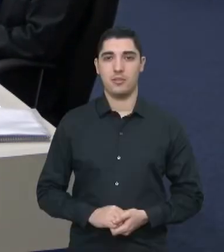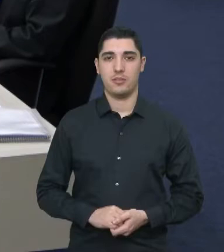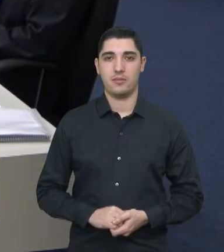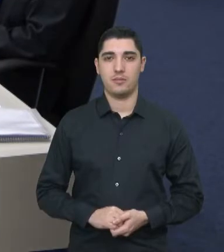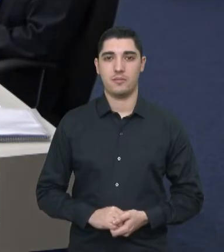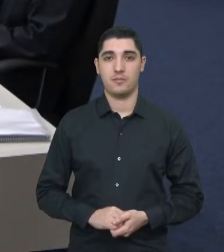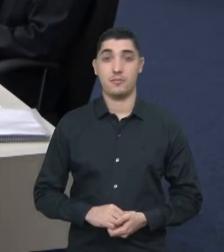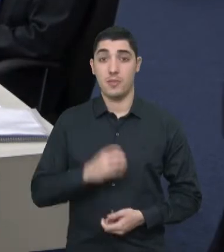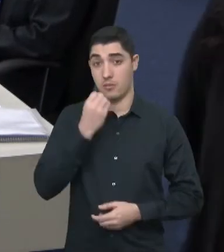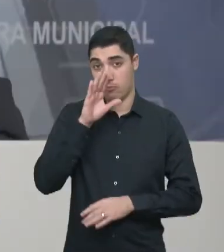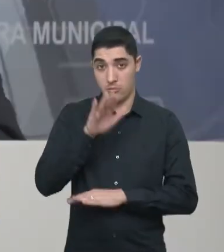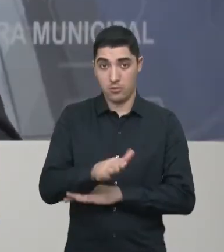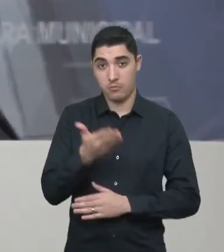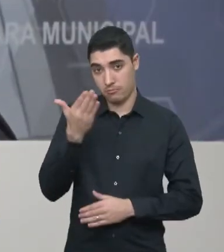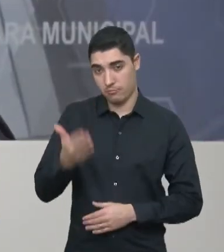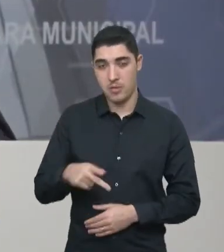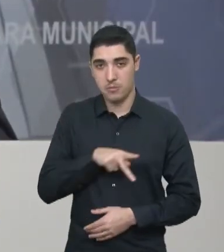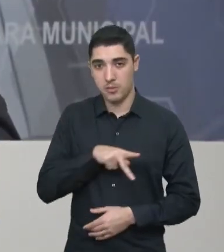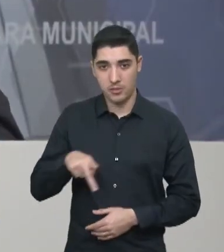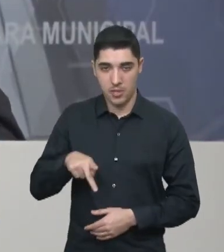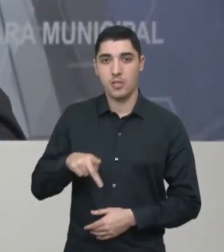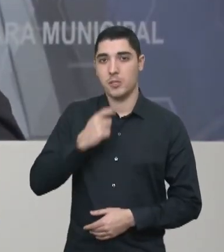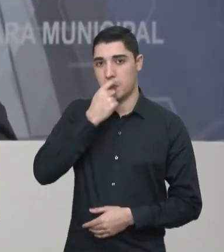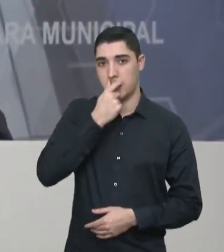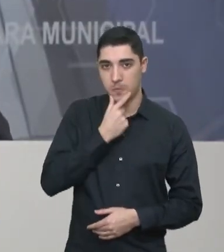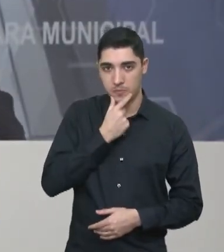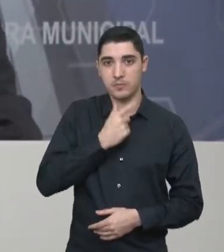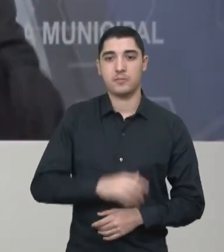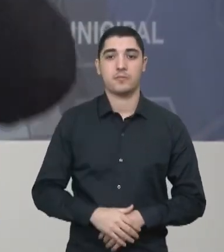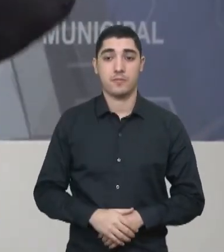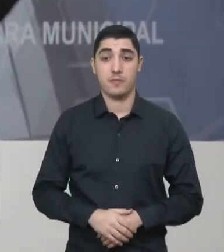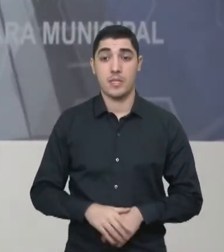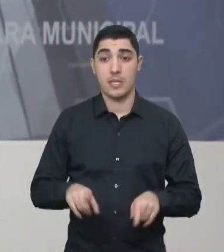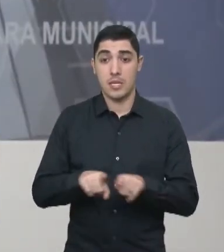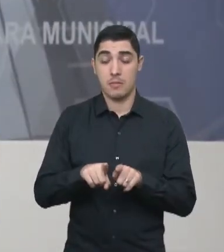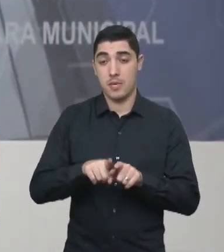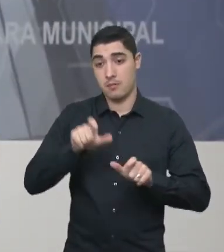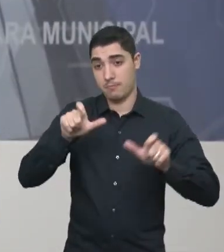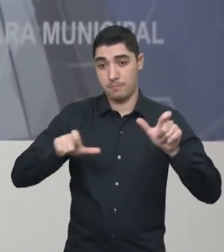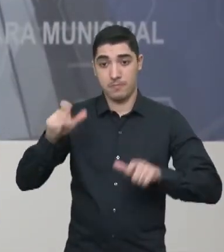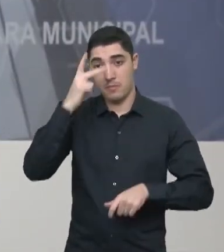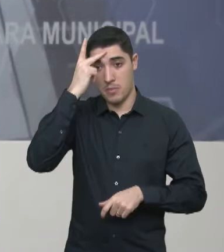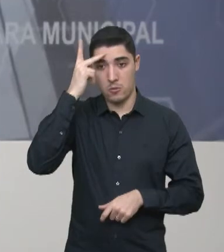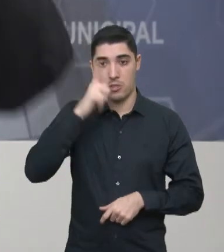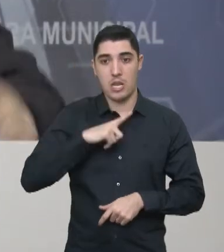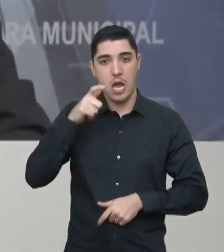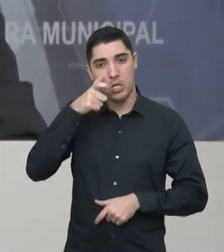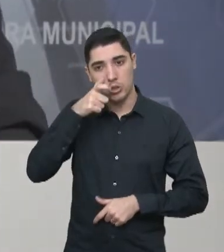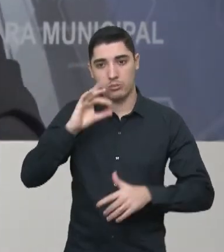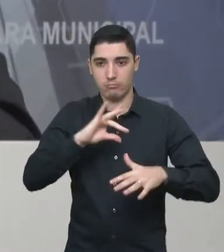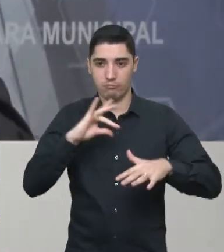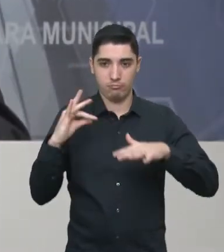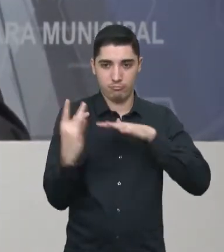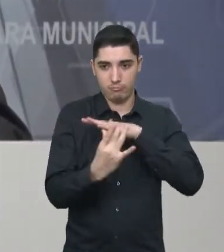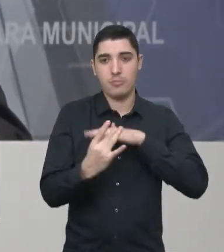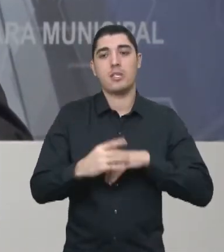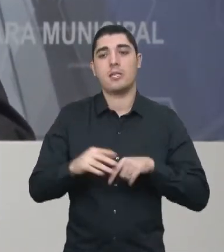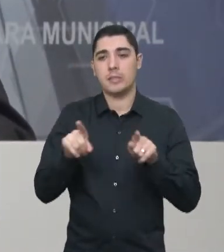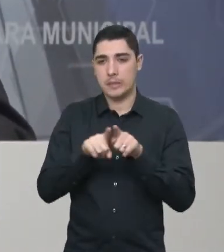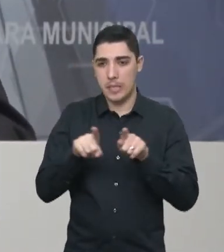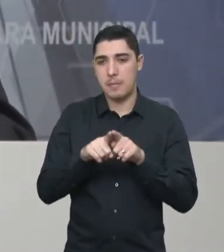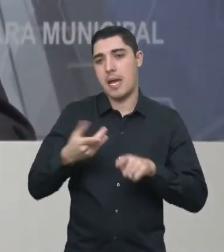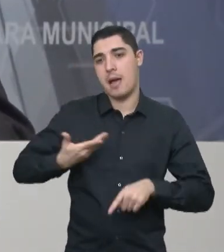Muito boa tarde, senhor presidente Roberto Eleven, o público que nos acompanha aí nas redes sociais, nossos amigos também